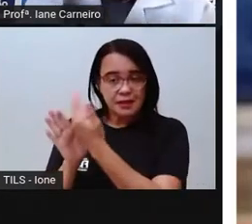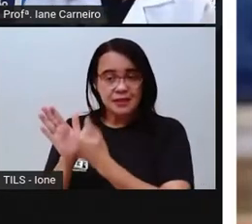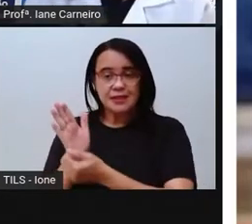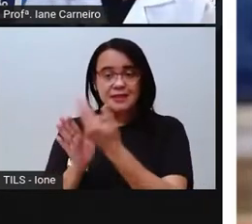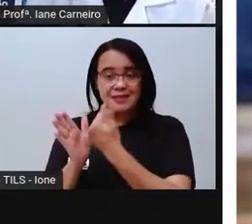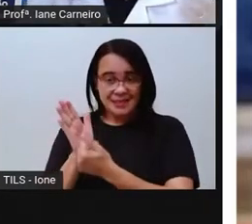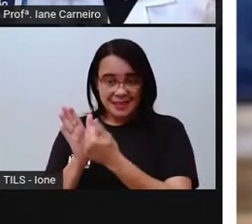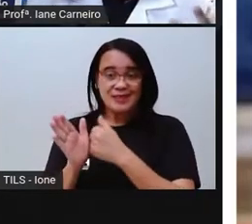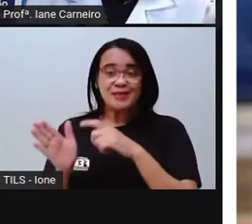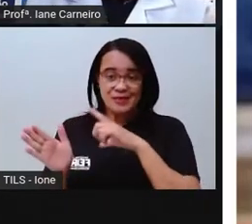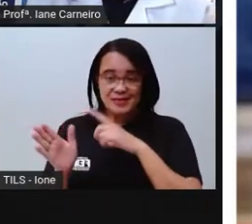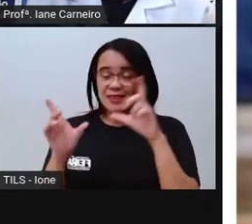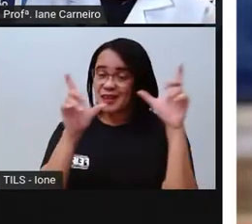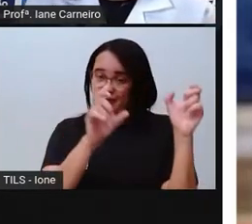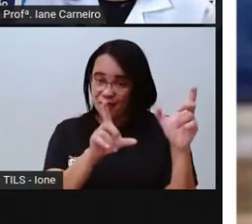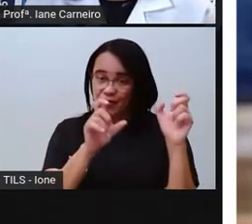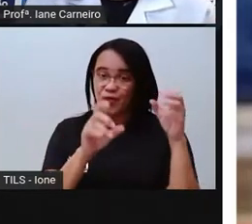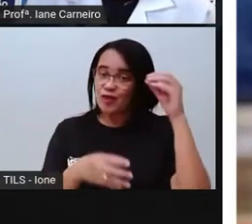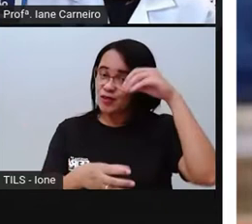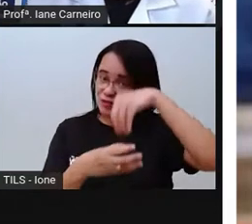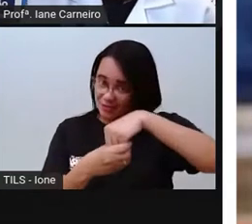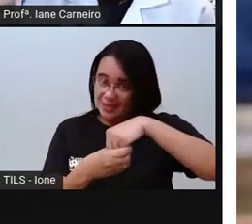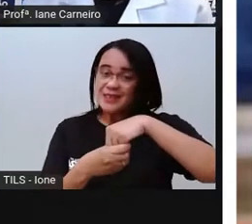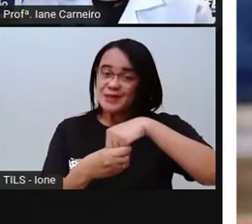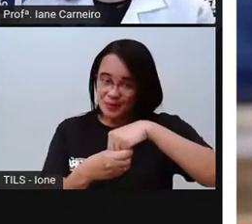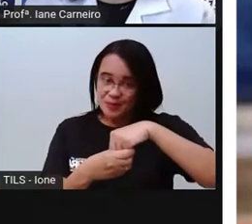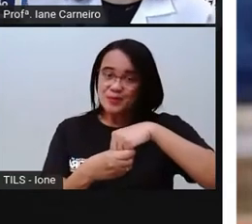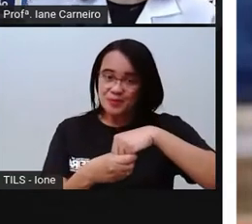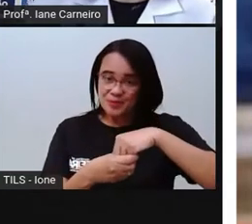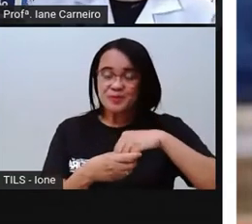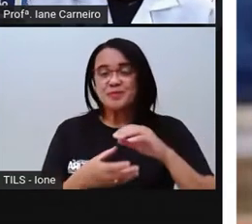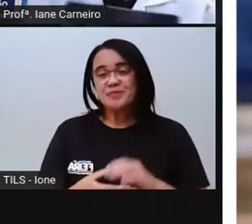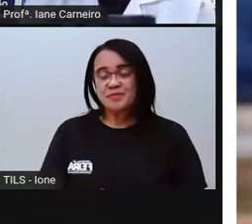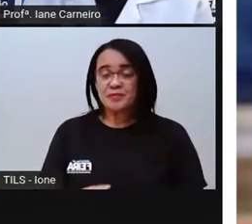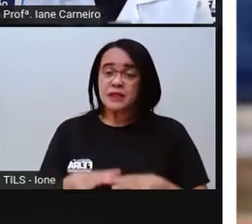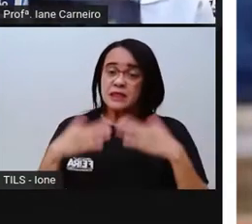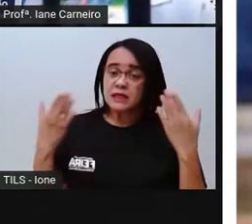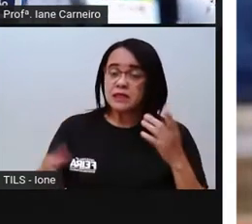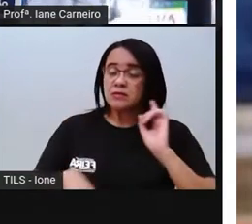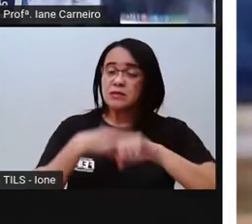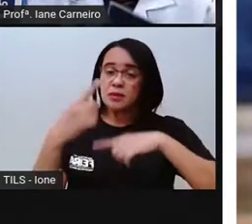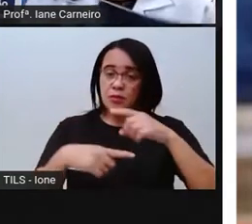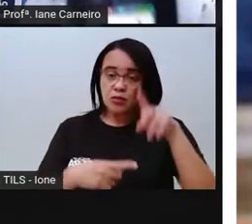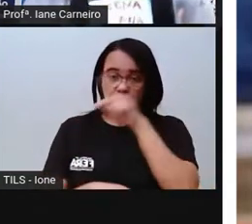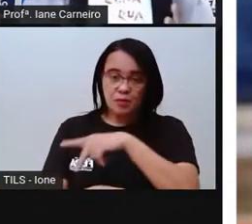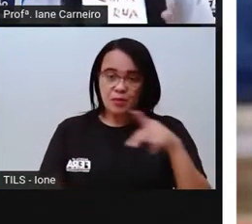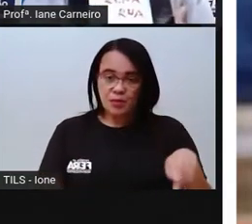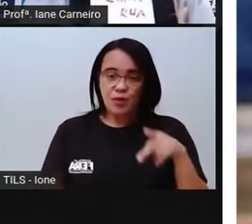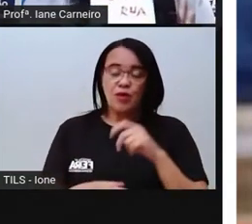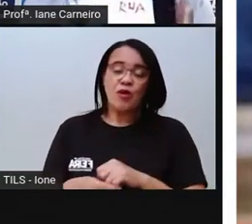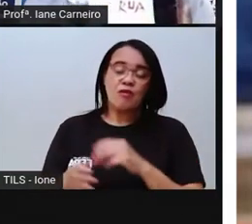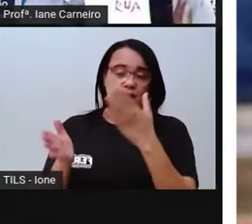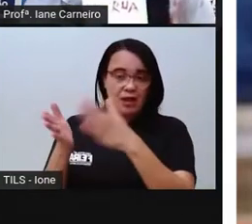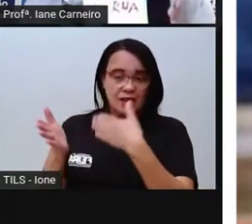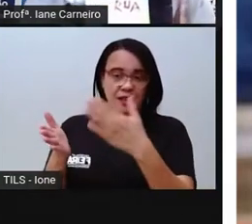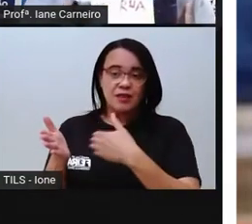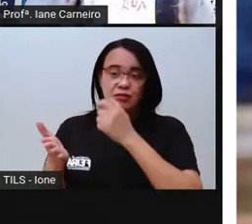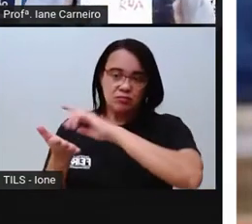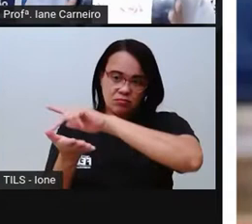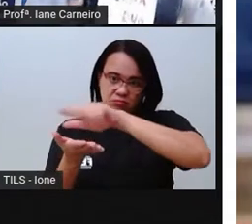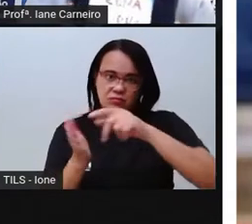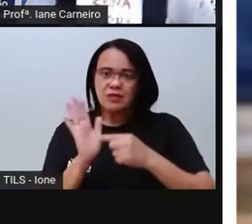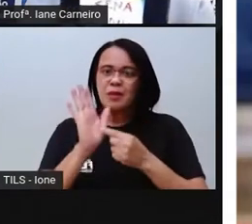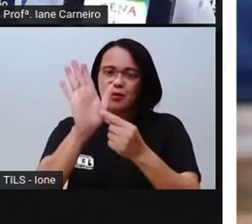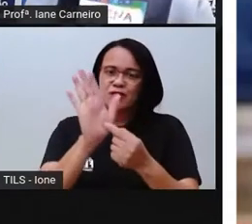fazia. Então, os outros que a prova vai trazer para vocês, como A Festa no Céu, né? O Aioú, são livros bem legais,